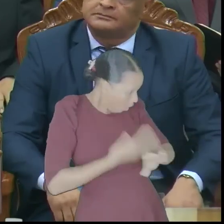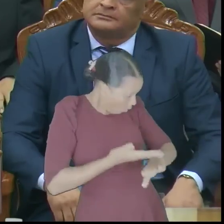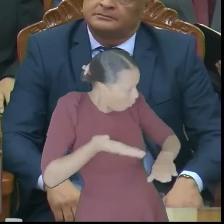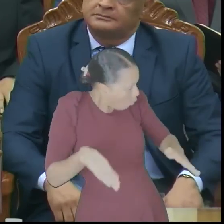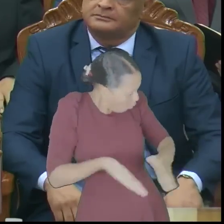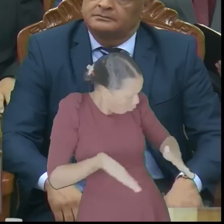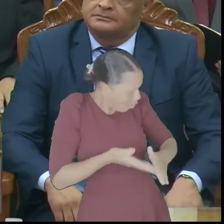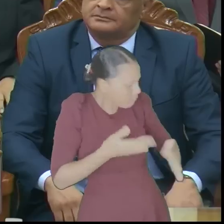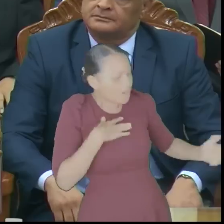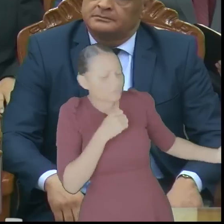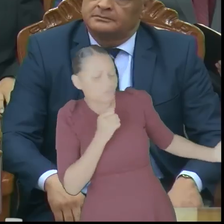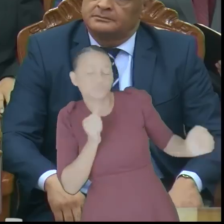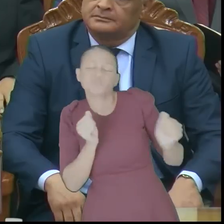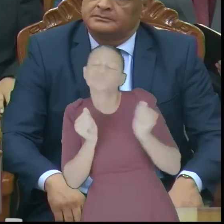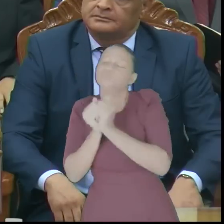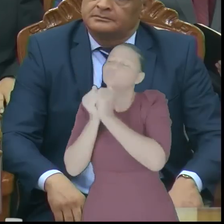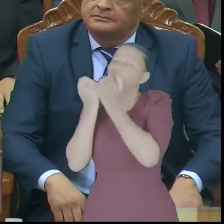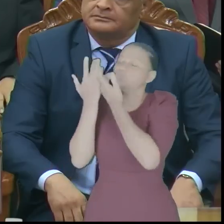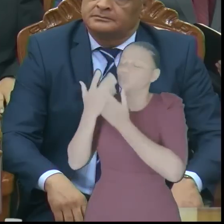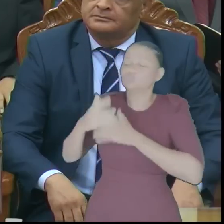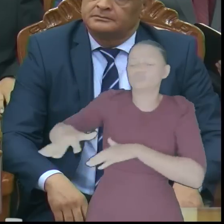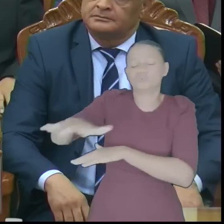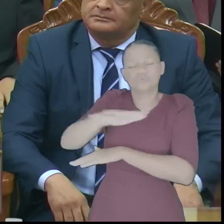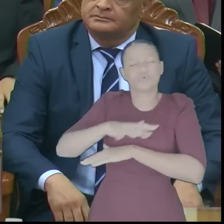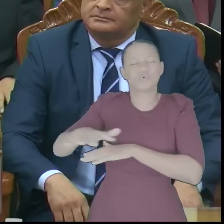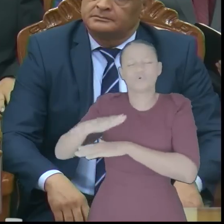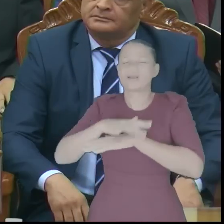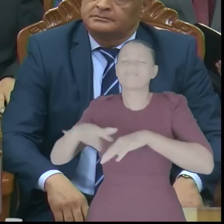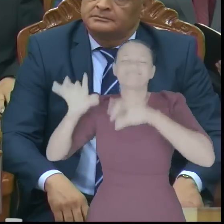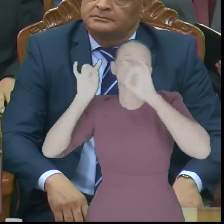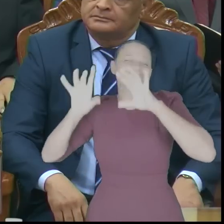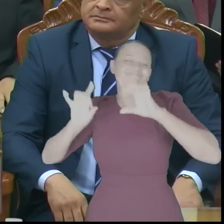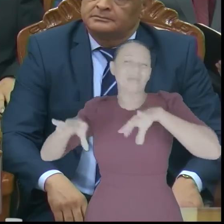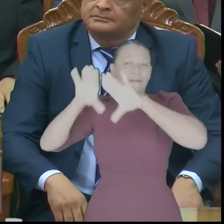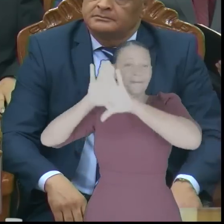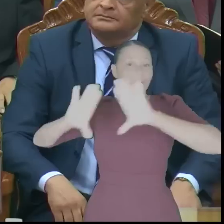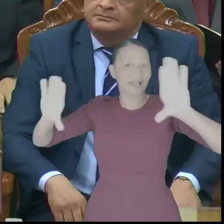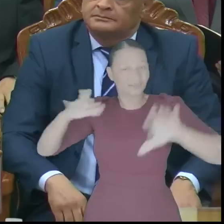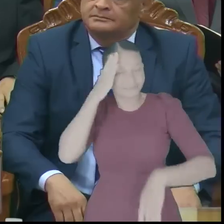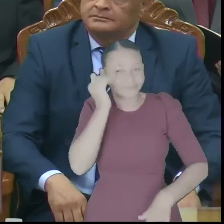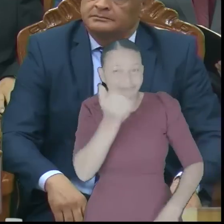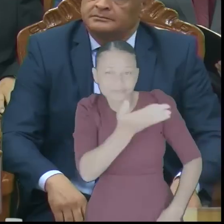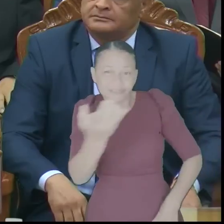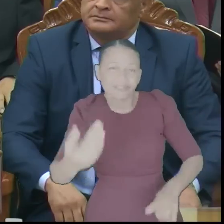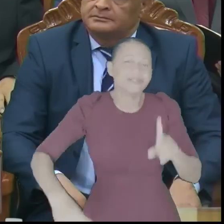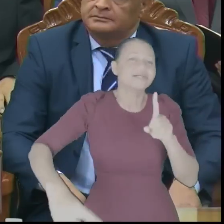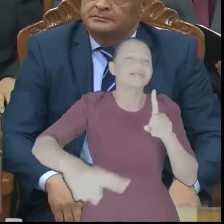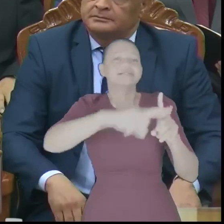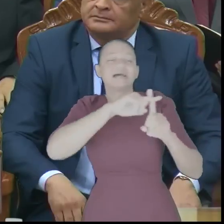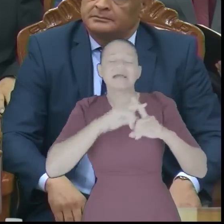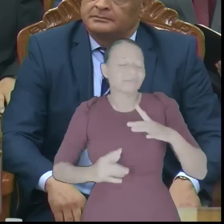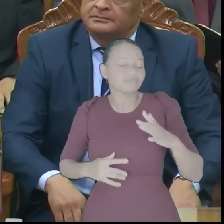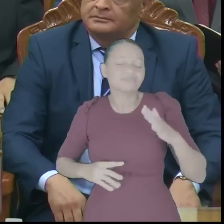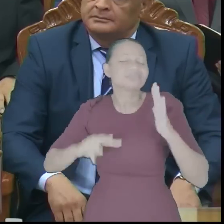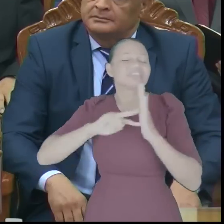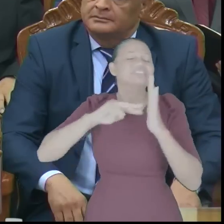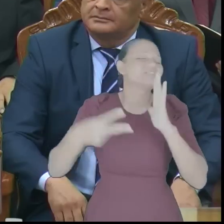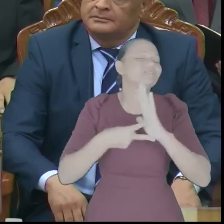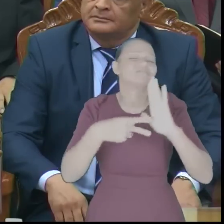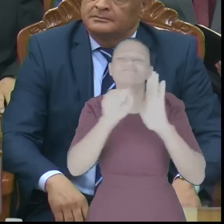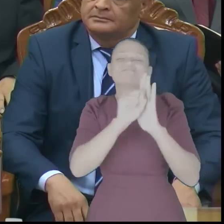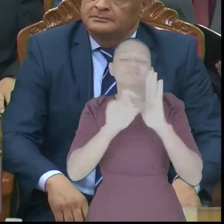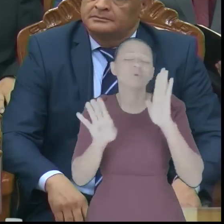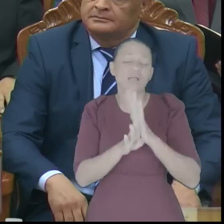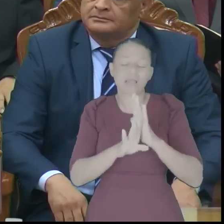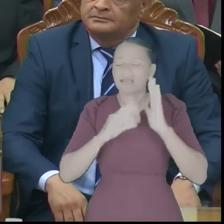estarás comigo no paraíso. Bom, os irmãos sabem que a cruz é o ápice do caos, a cruz é o símbolo maior do caos.